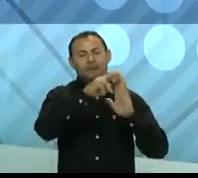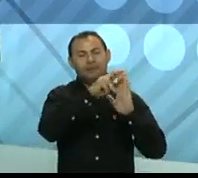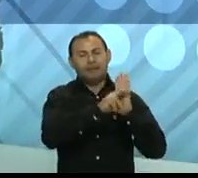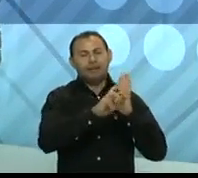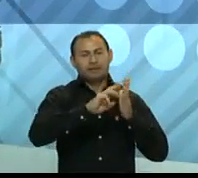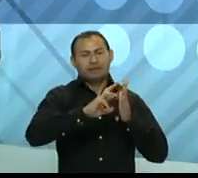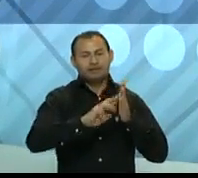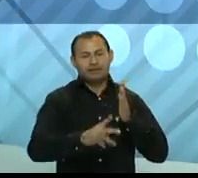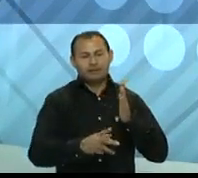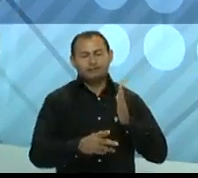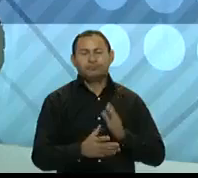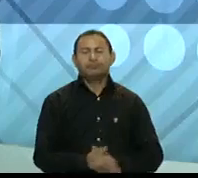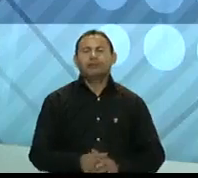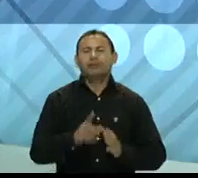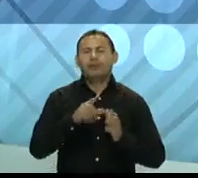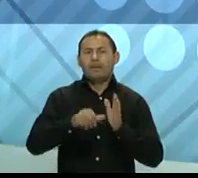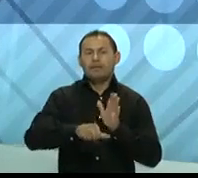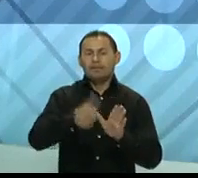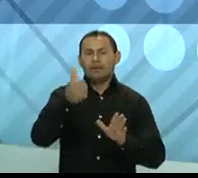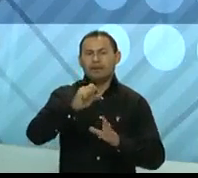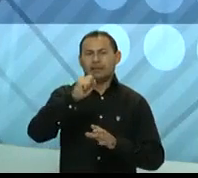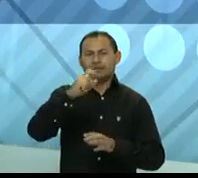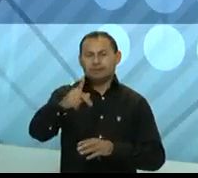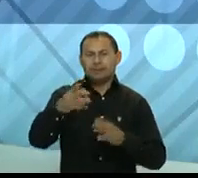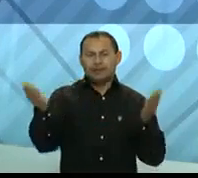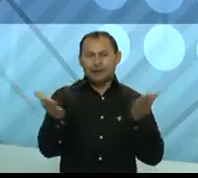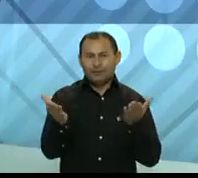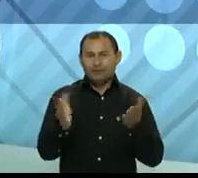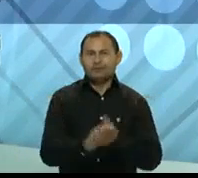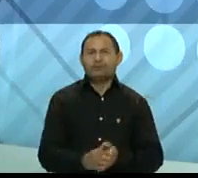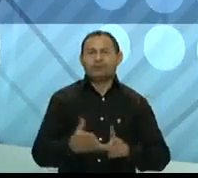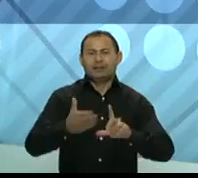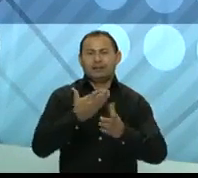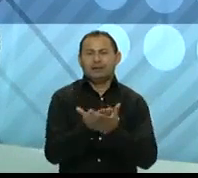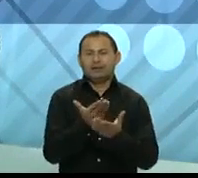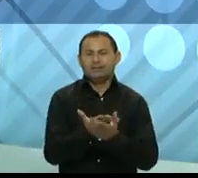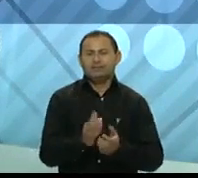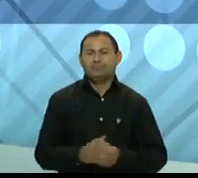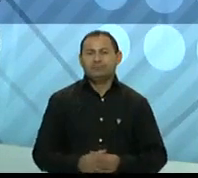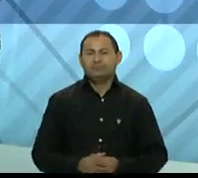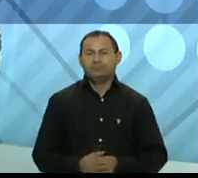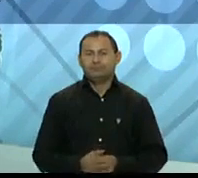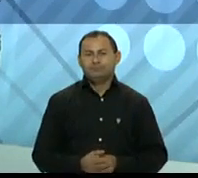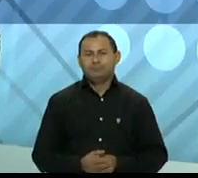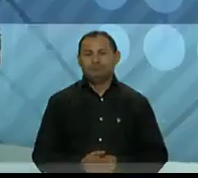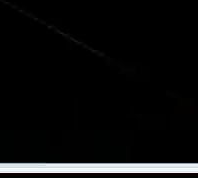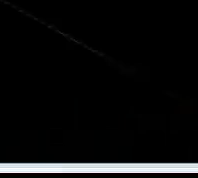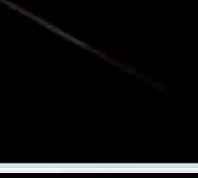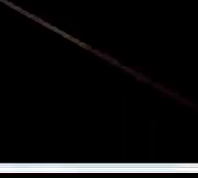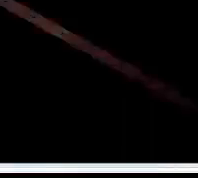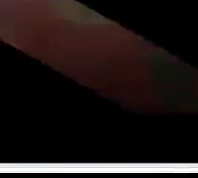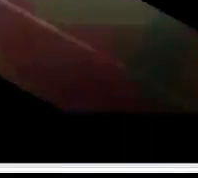de derivação. Eu já venho com a nossa primeira situação problema da aula de hoje.